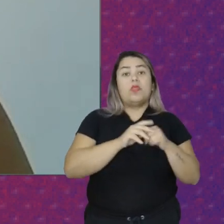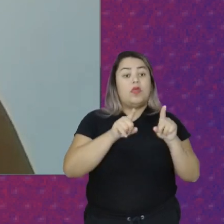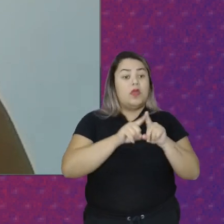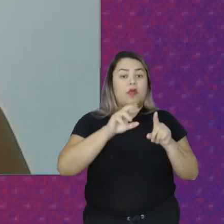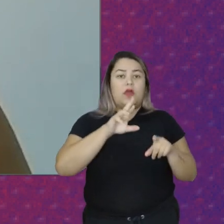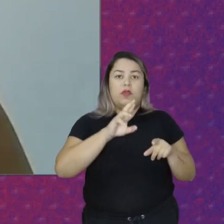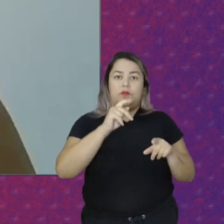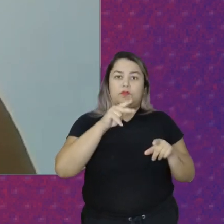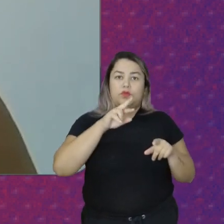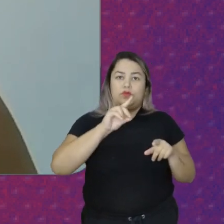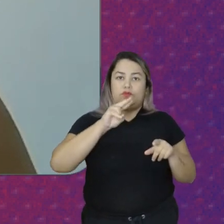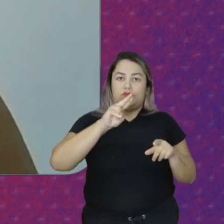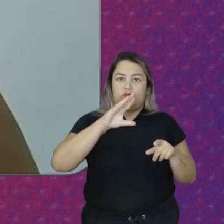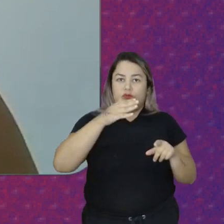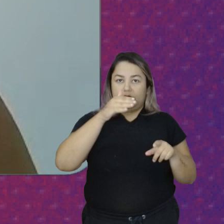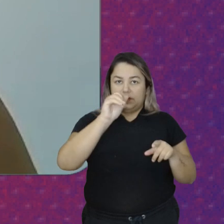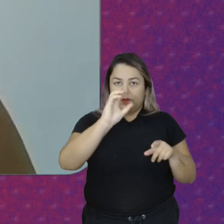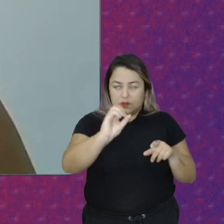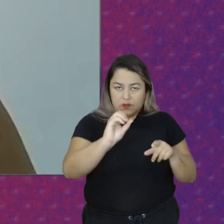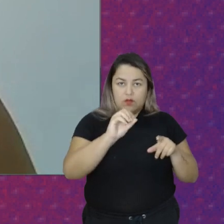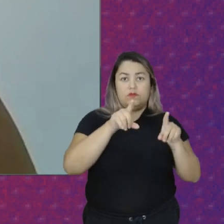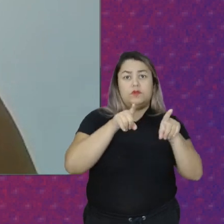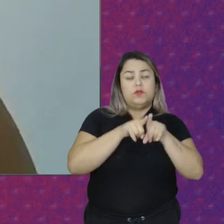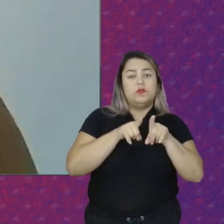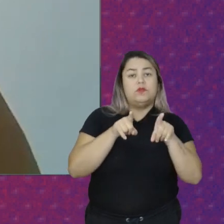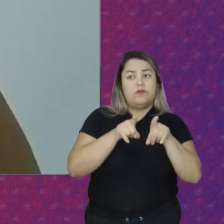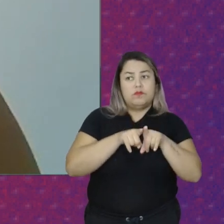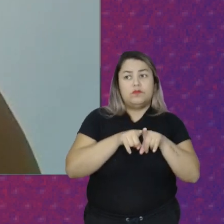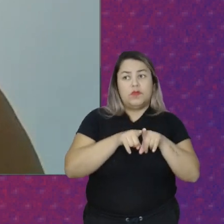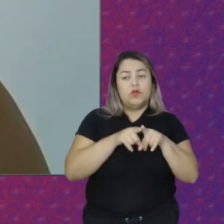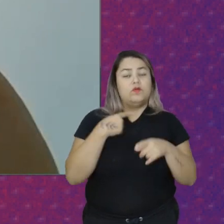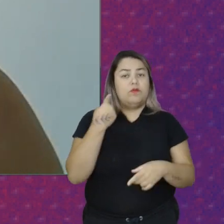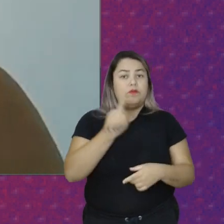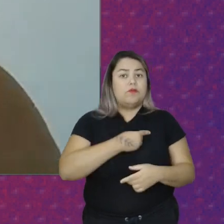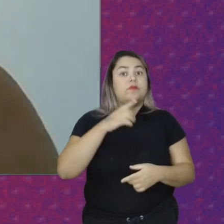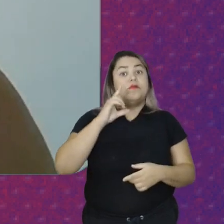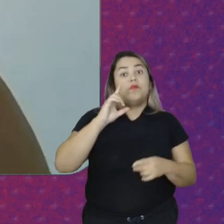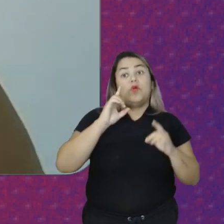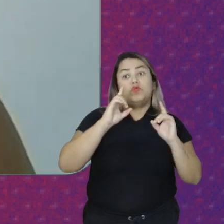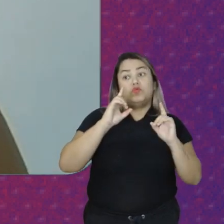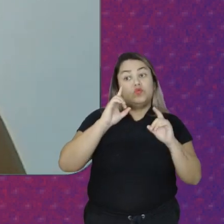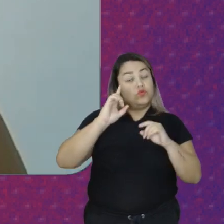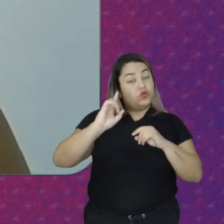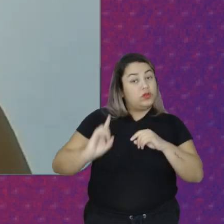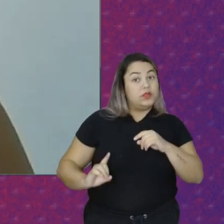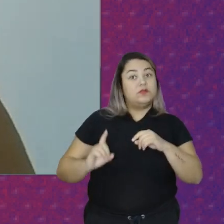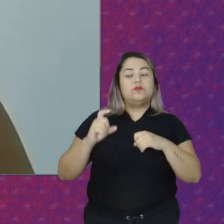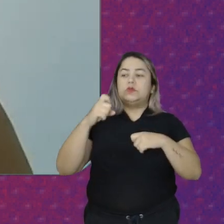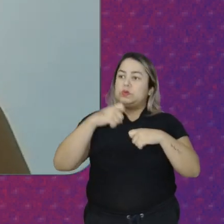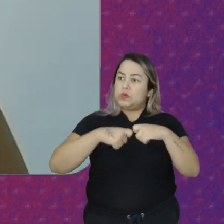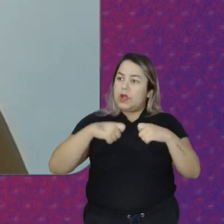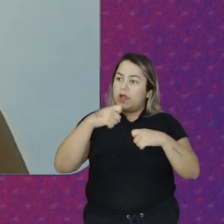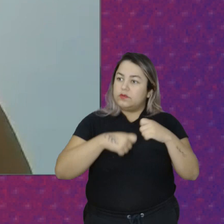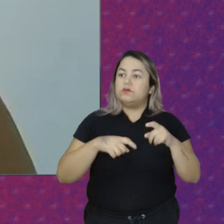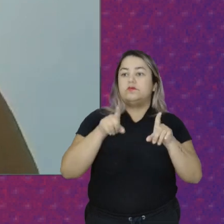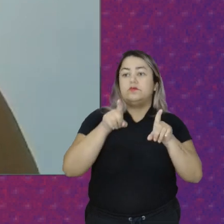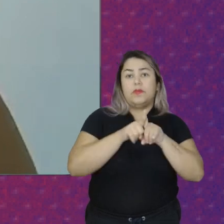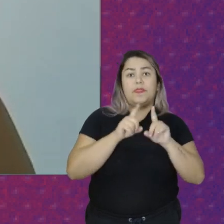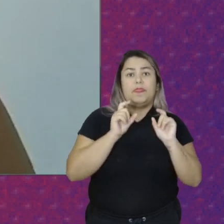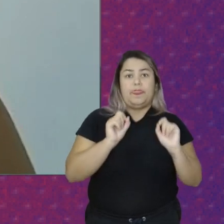assistida. Então, fala sobre os nossos direitos sexuais e reprodutivos. No Brasil,